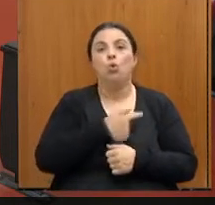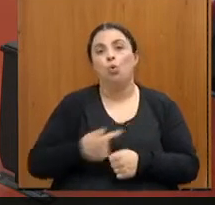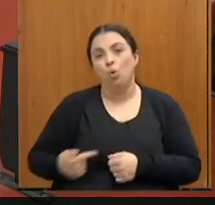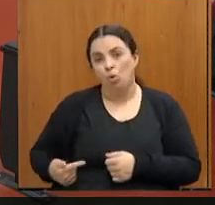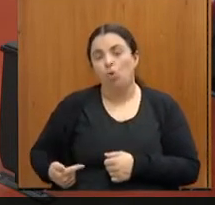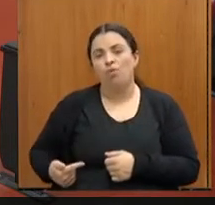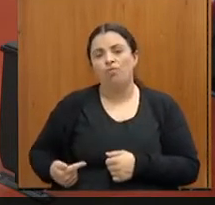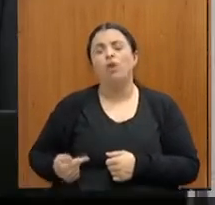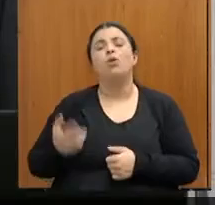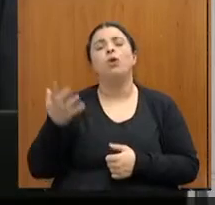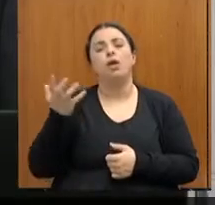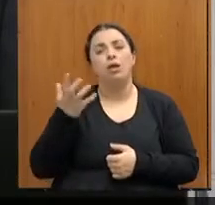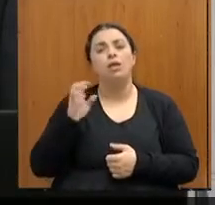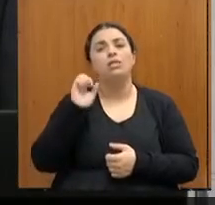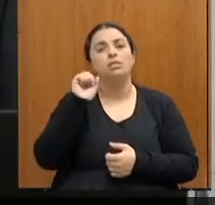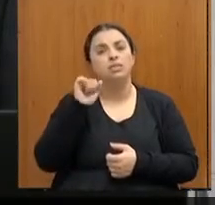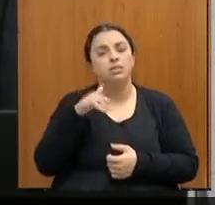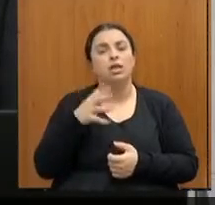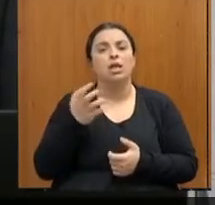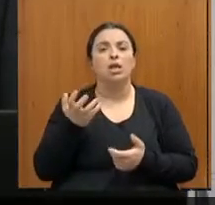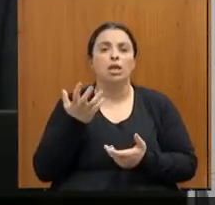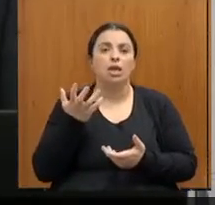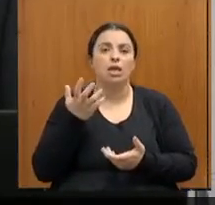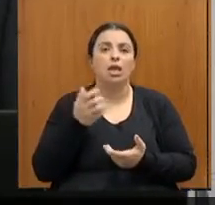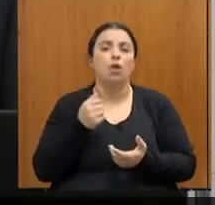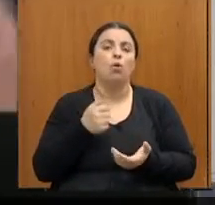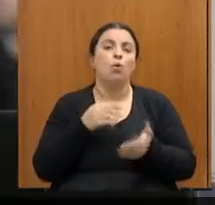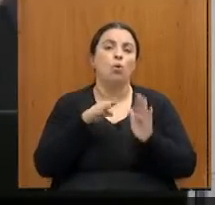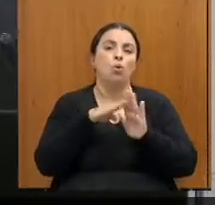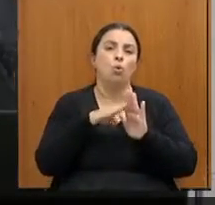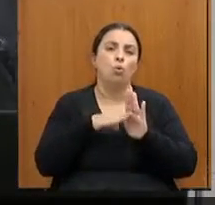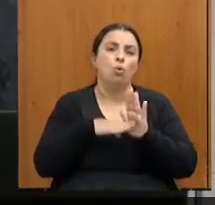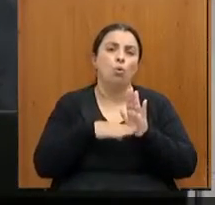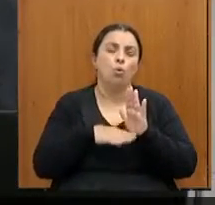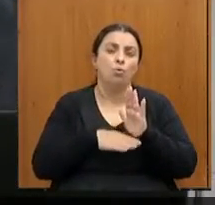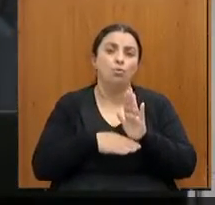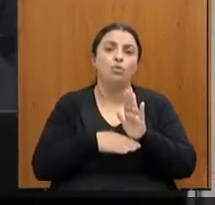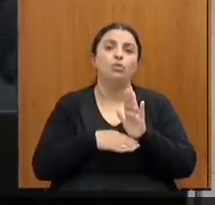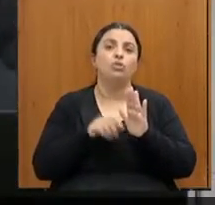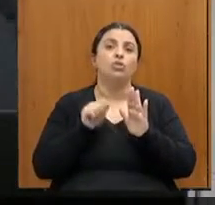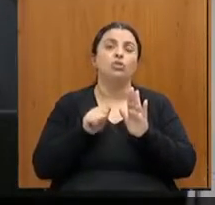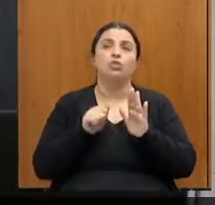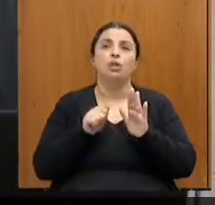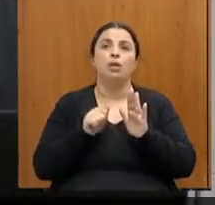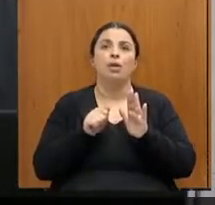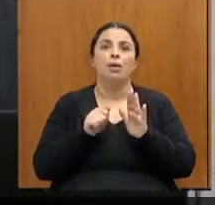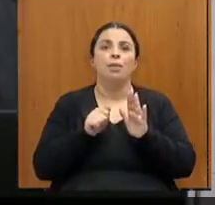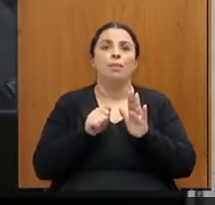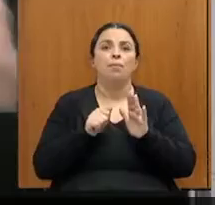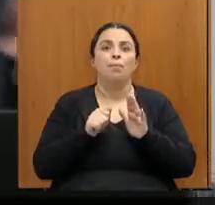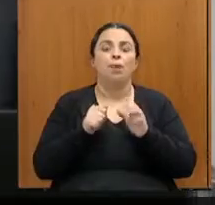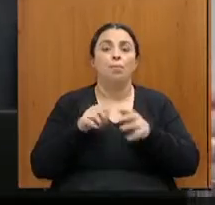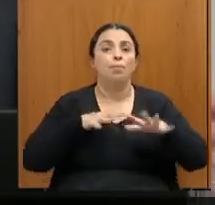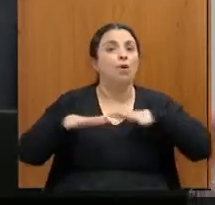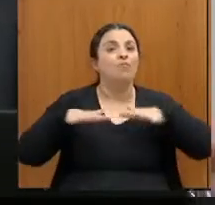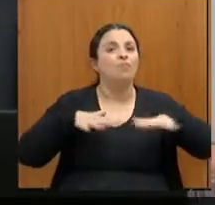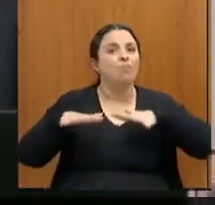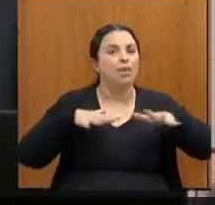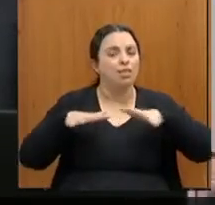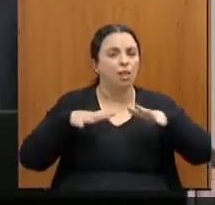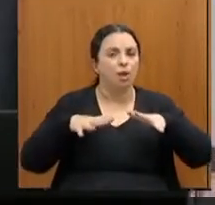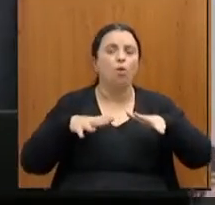sim é fazer uma agenda robusta de desestatização é em que Pese nós